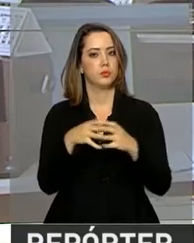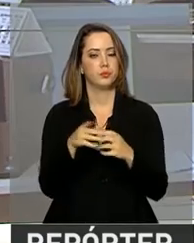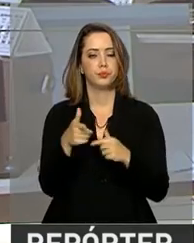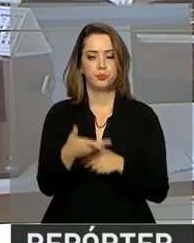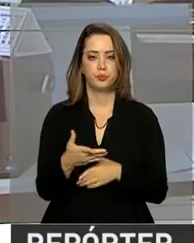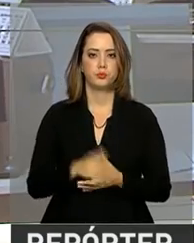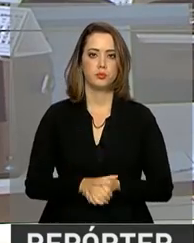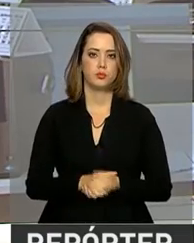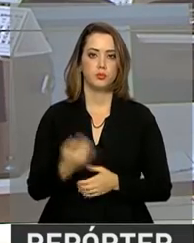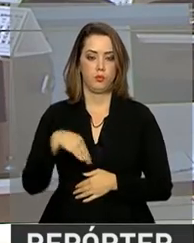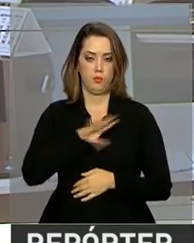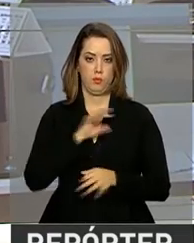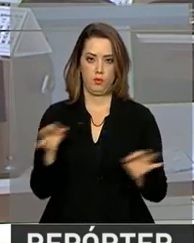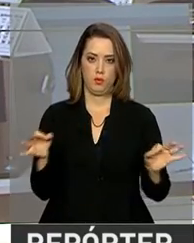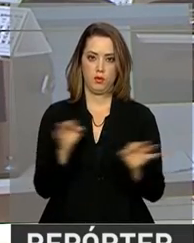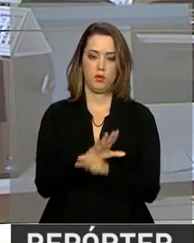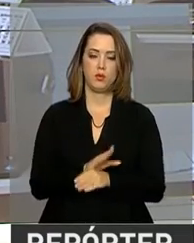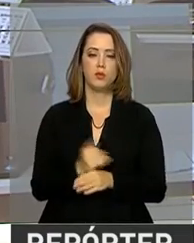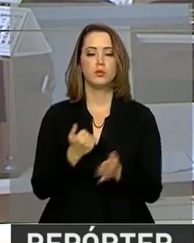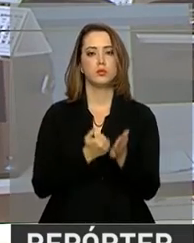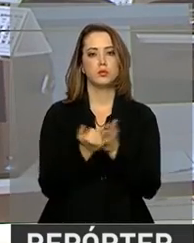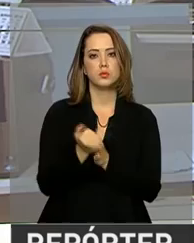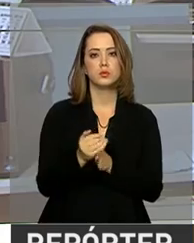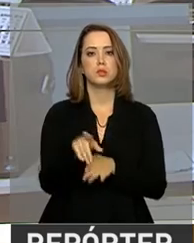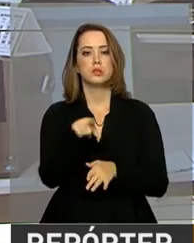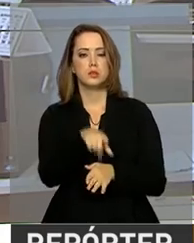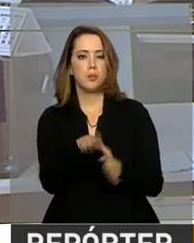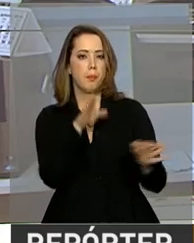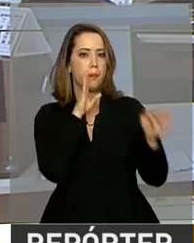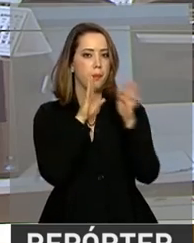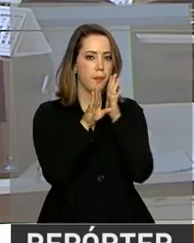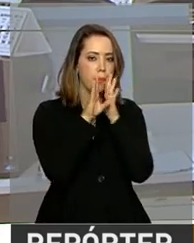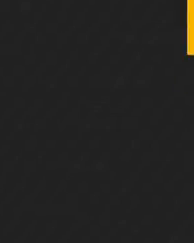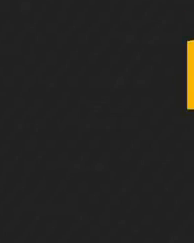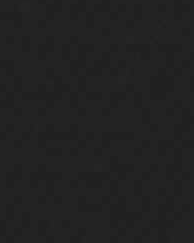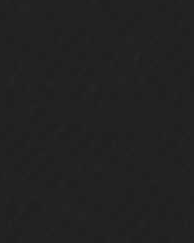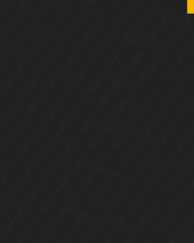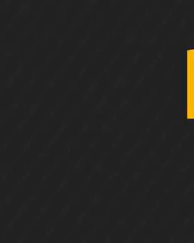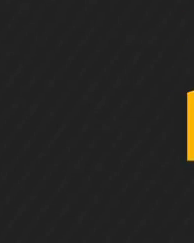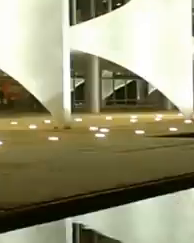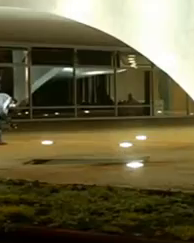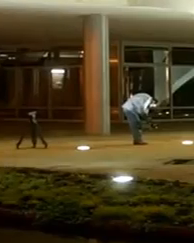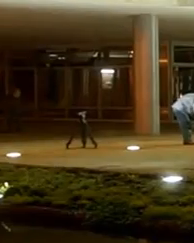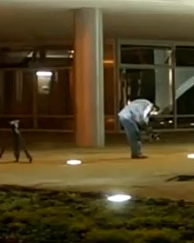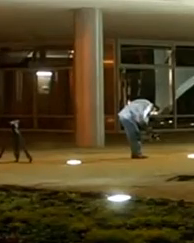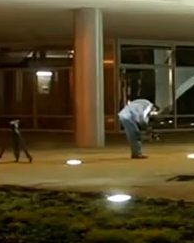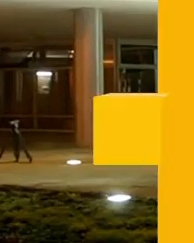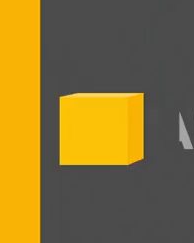E nós ficamos por aqui. Acompanhe também as novidades em nossas redes sociais.